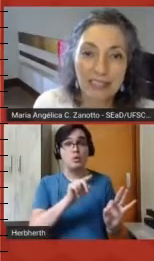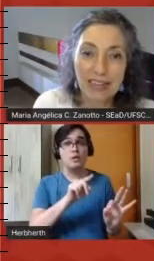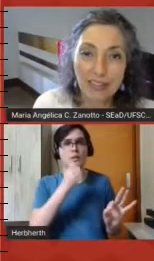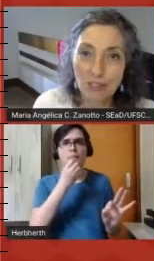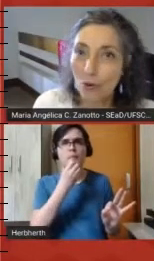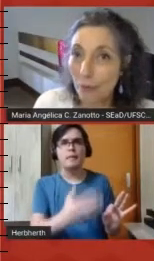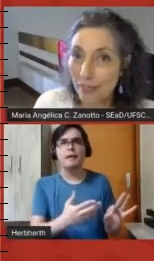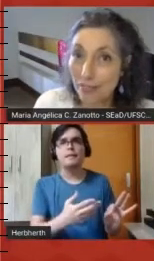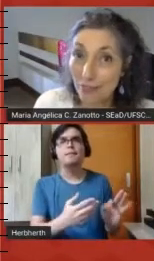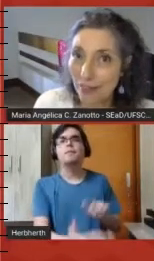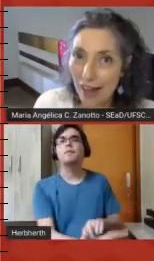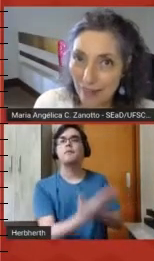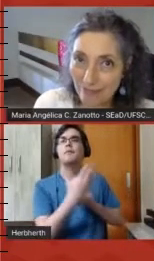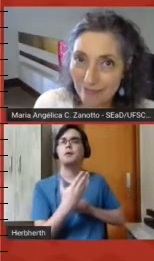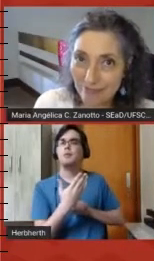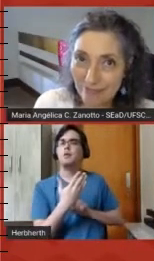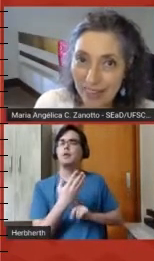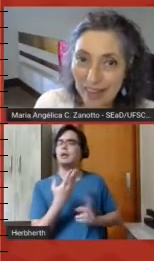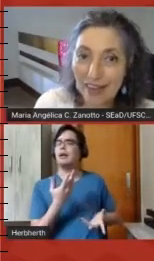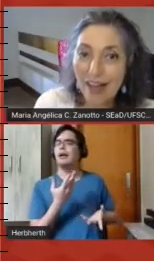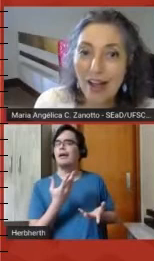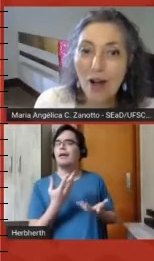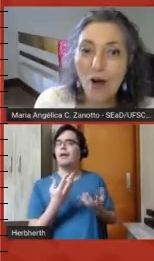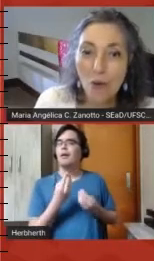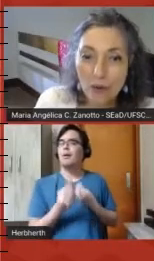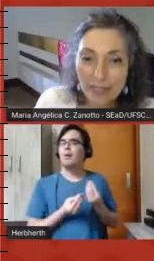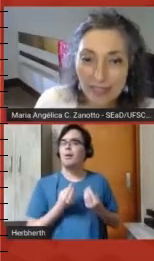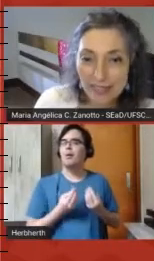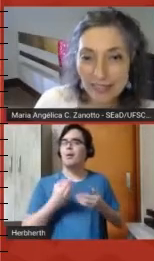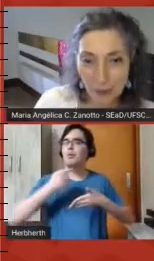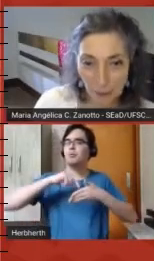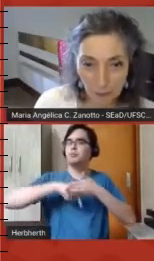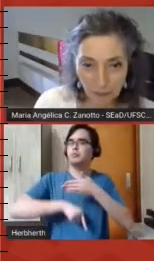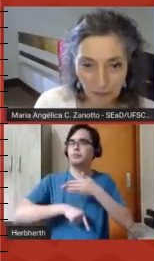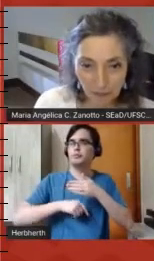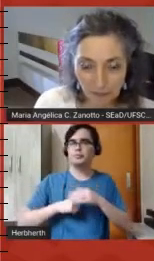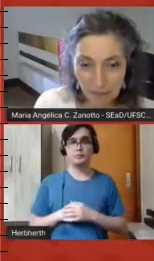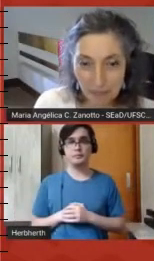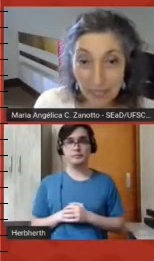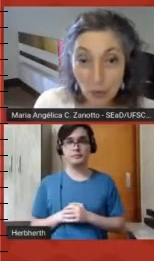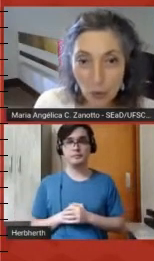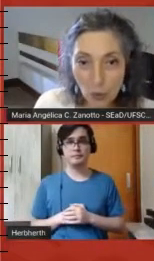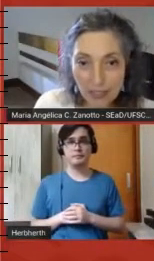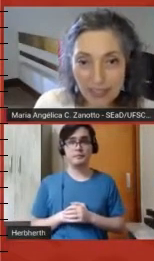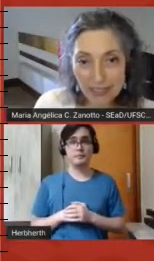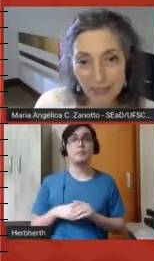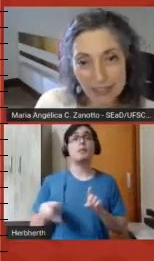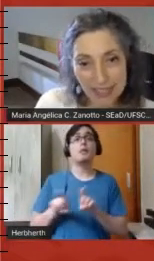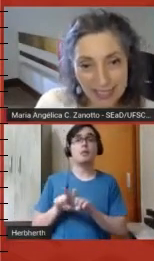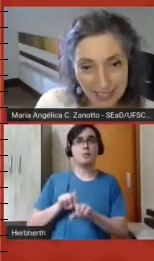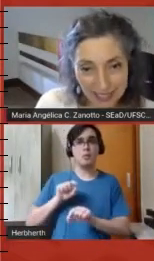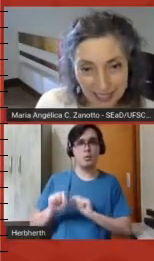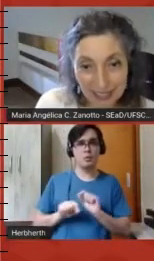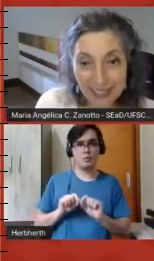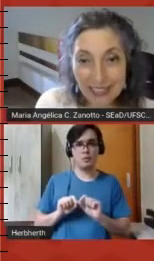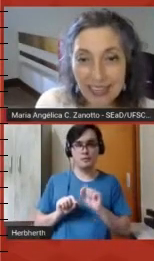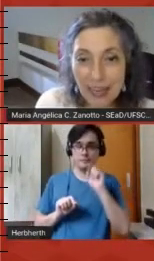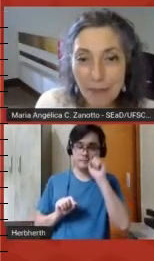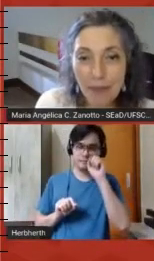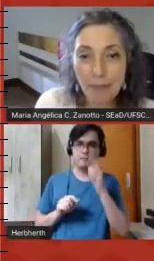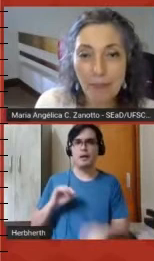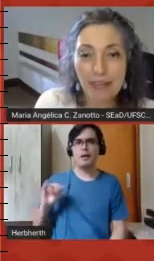você a necessidade de complexificar, né? Outra questão, use as